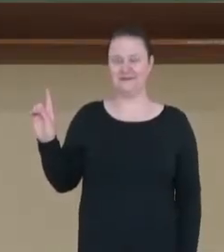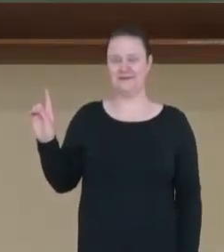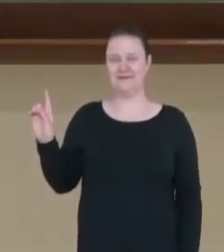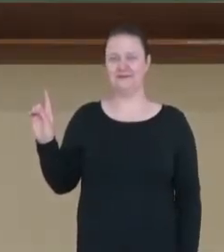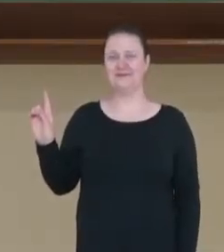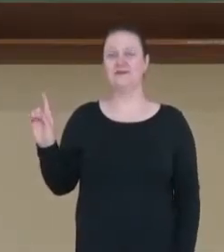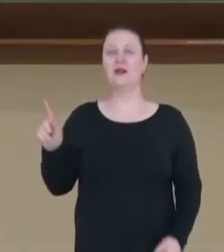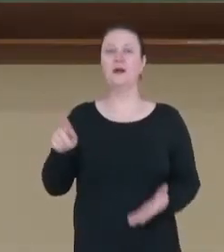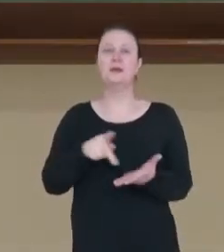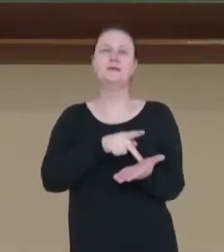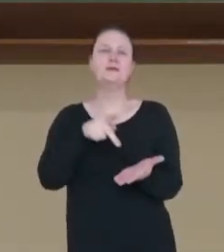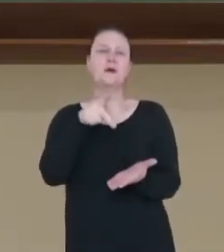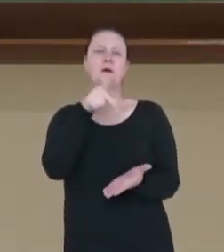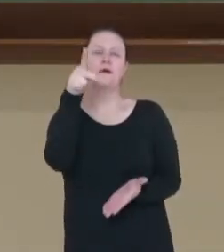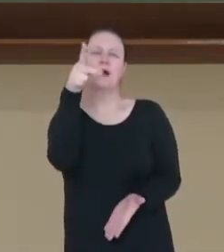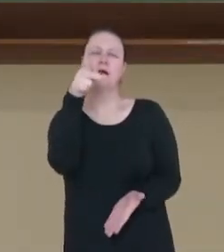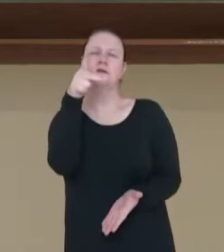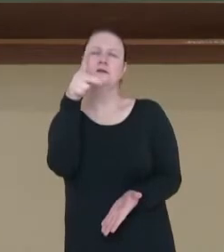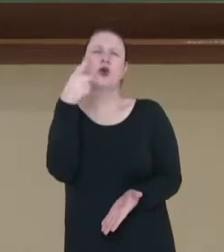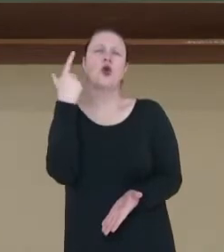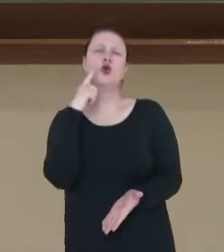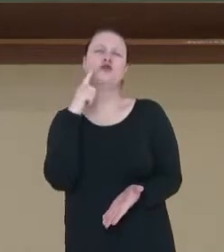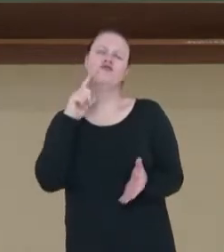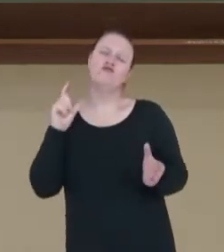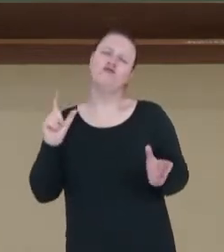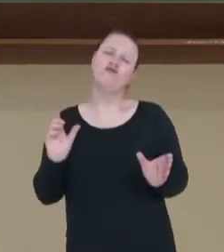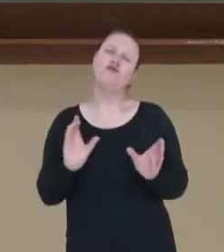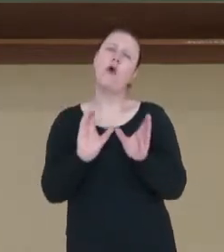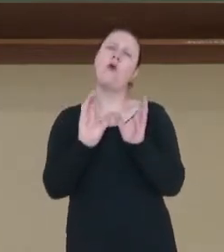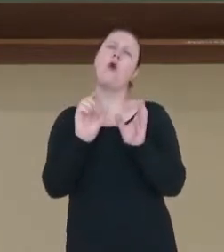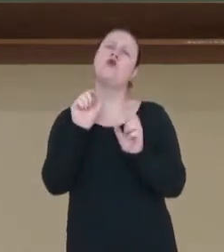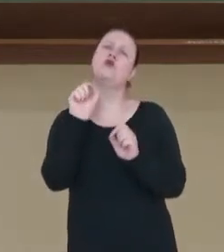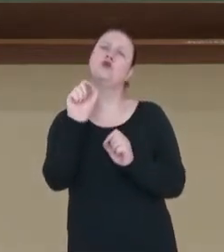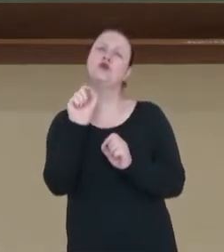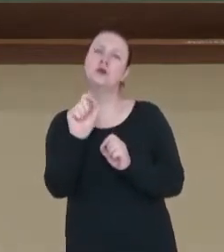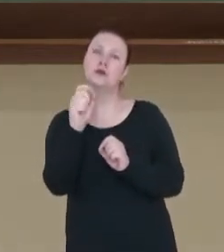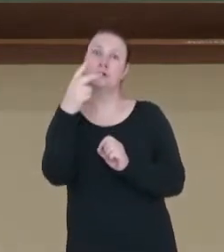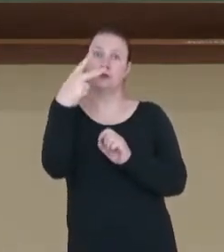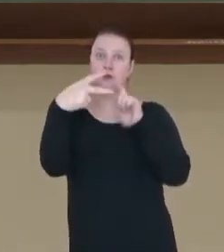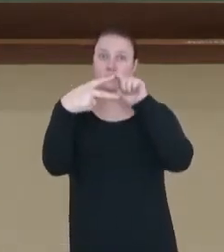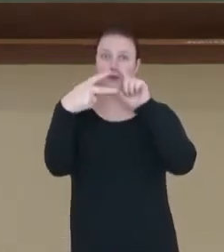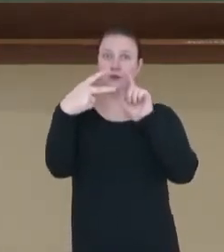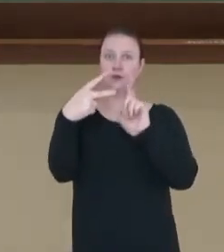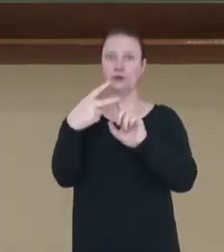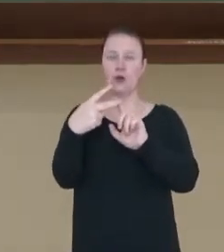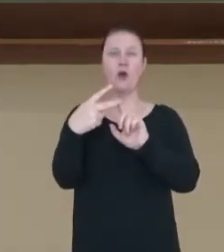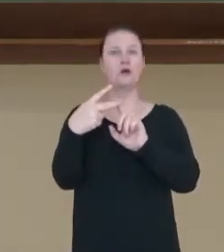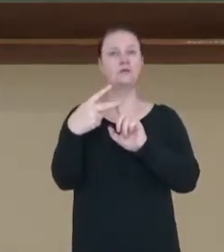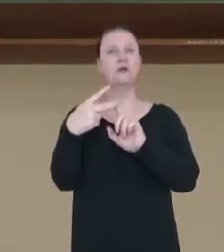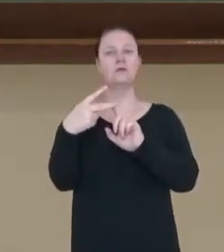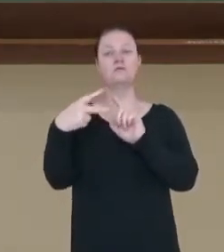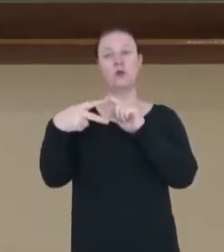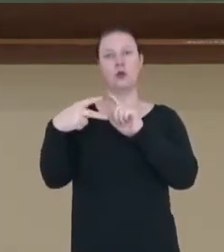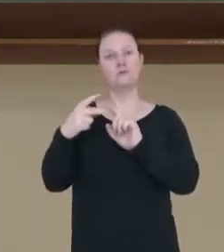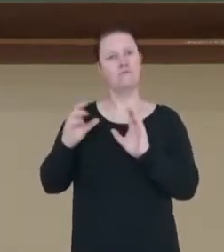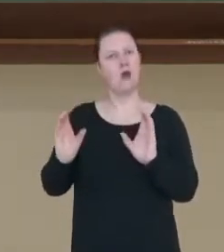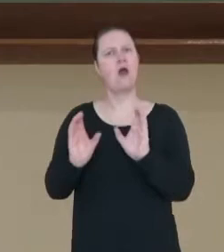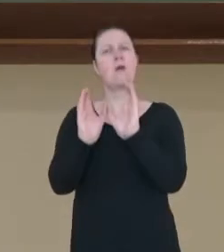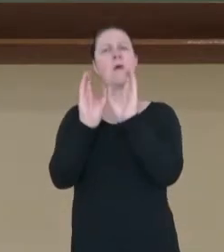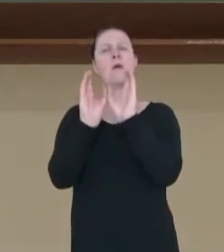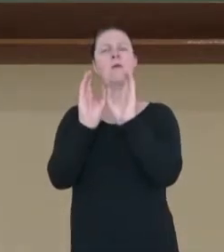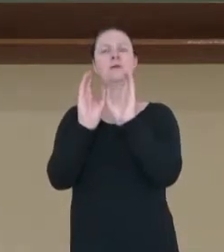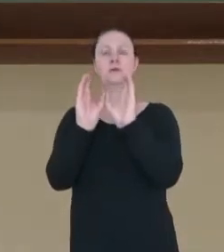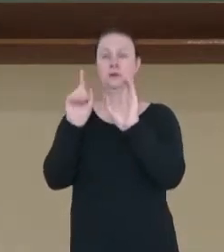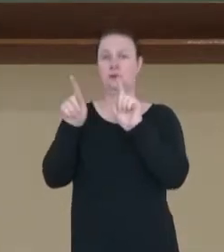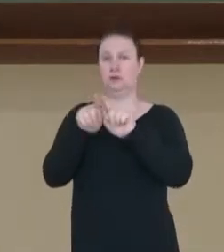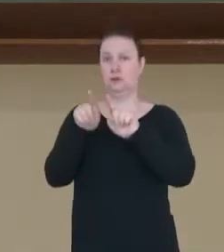O poeta vencedor de 2 prêmios Jabutis e admirado até por Carlos Drummond de Andrade. É autor